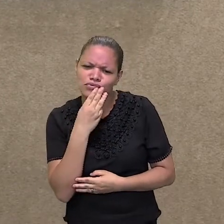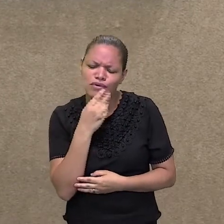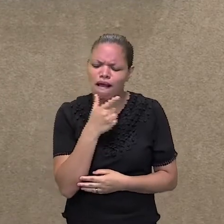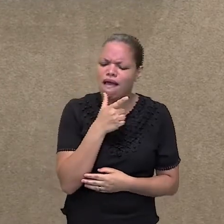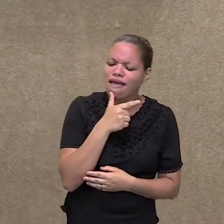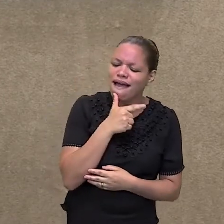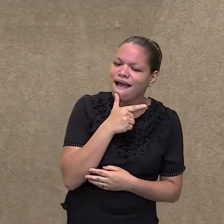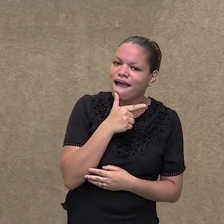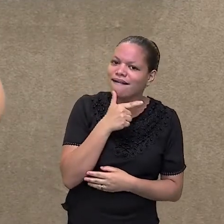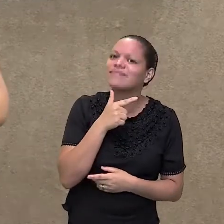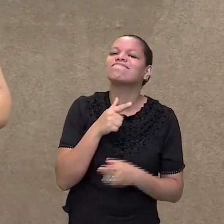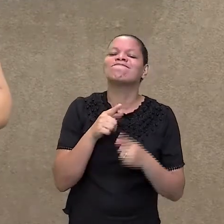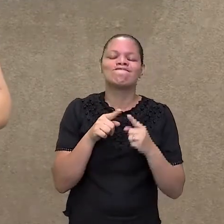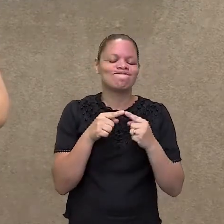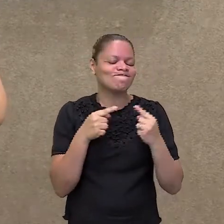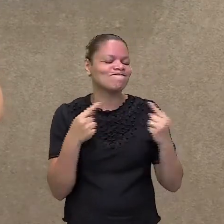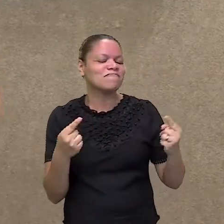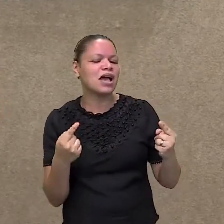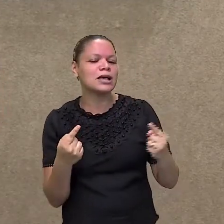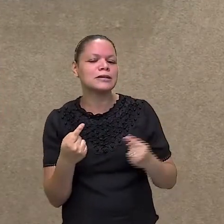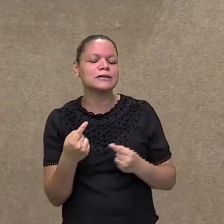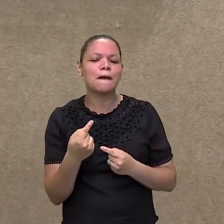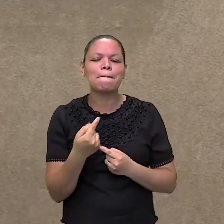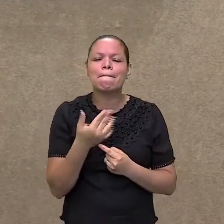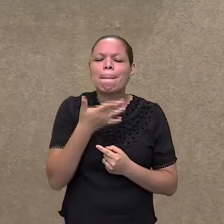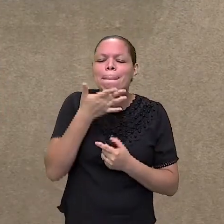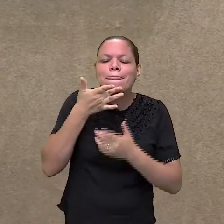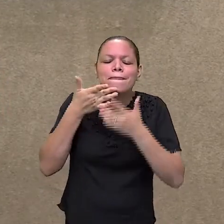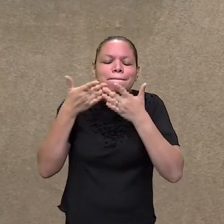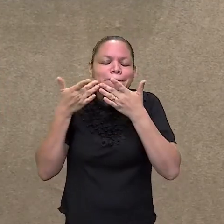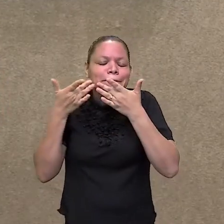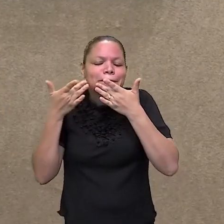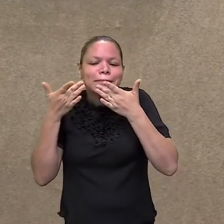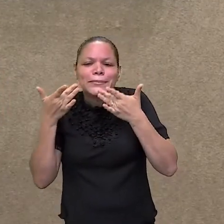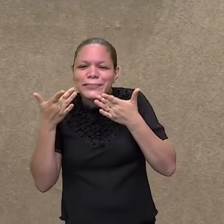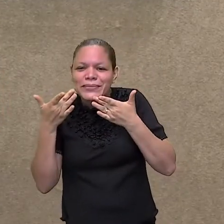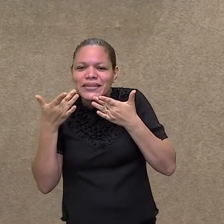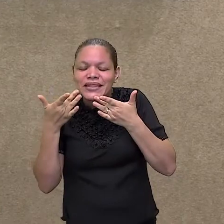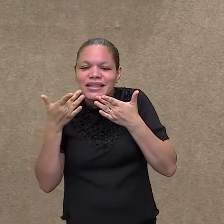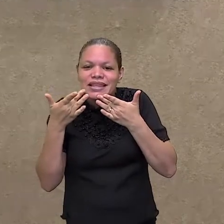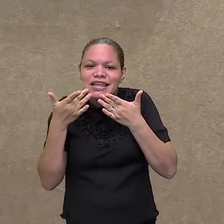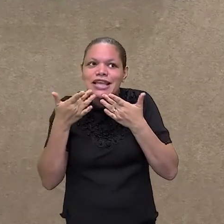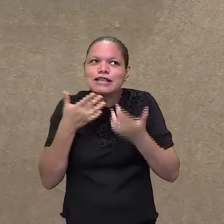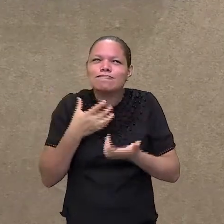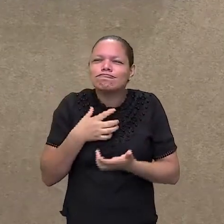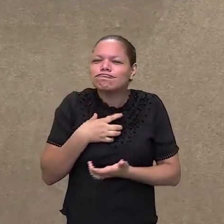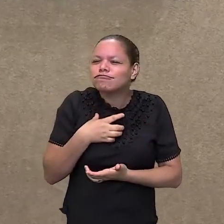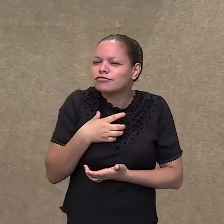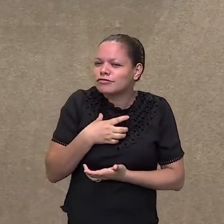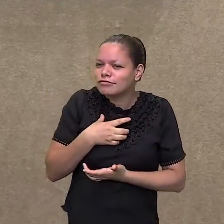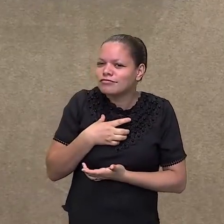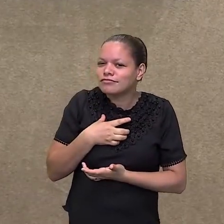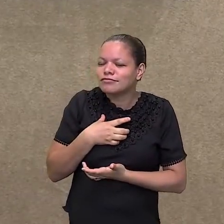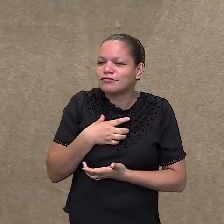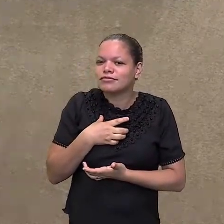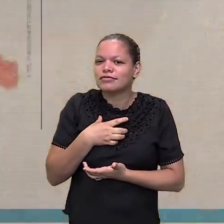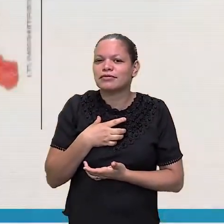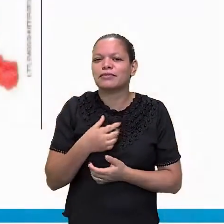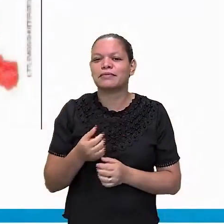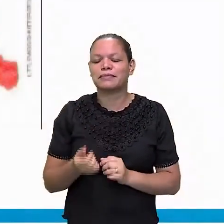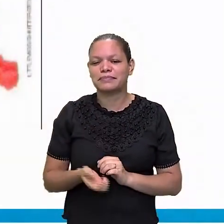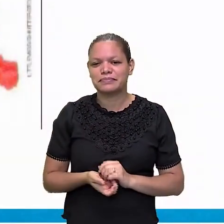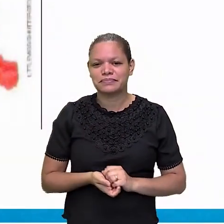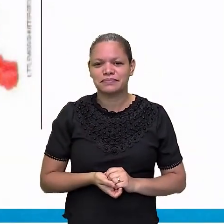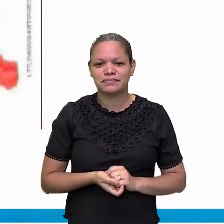o paladar. Então, eu sei que ele está presente pelo paladar.